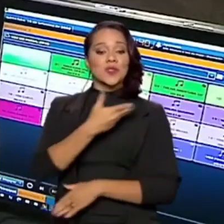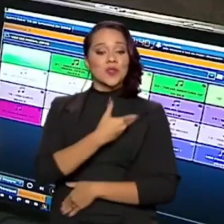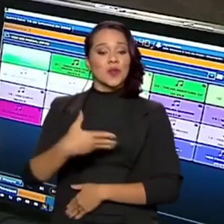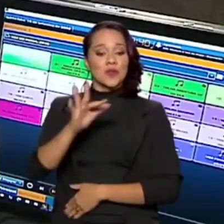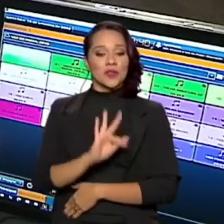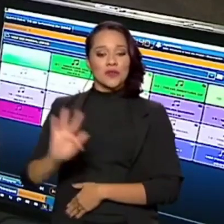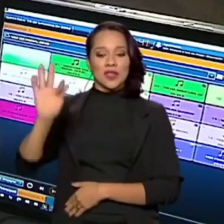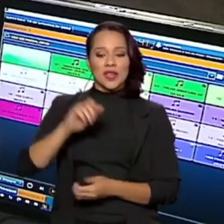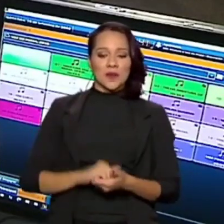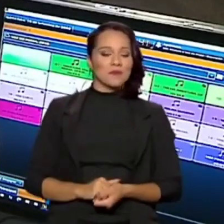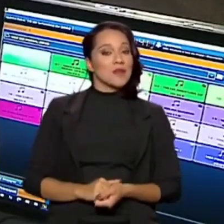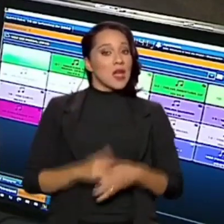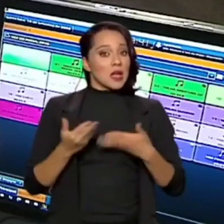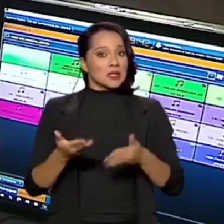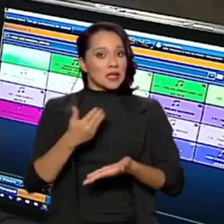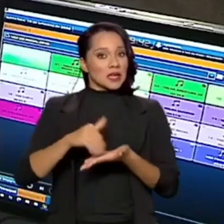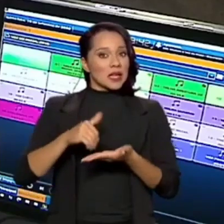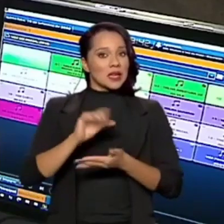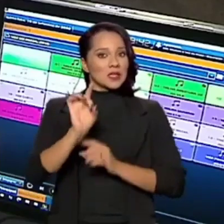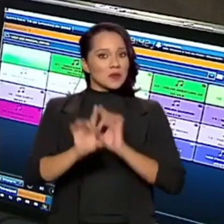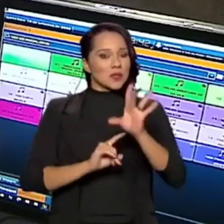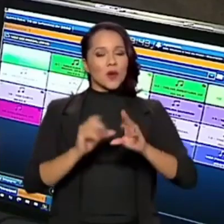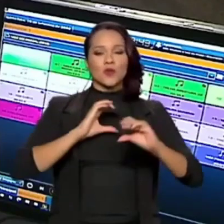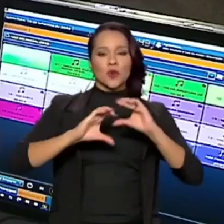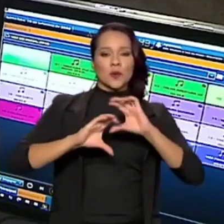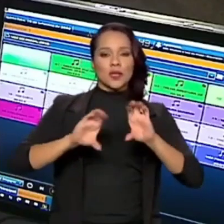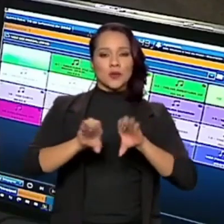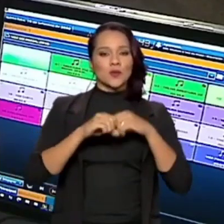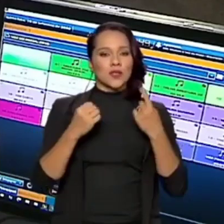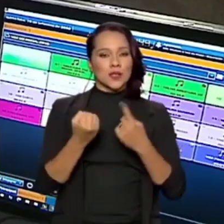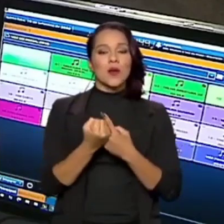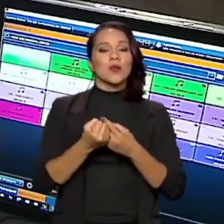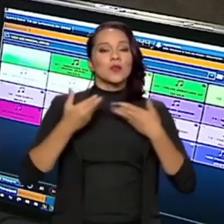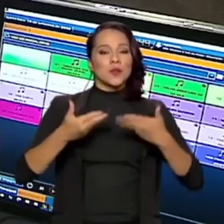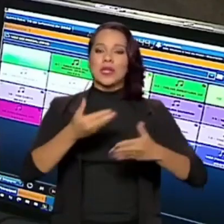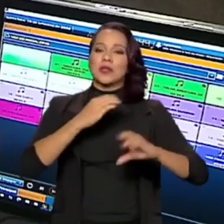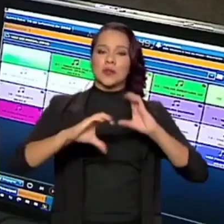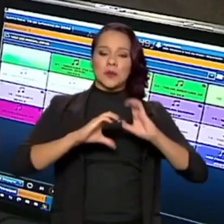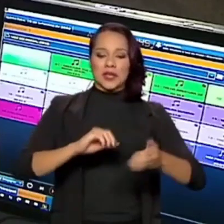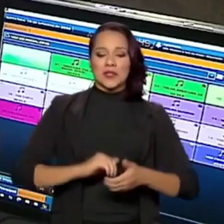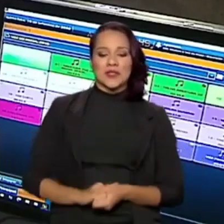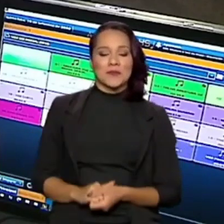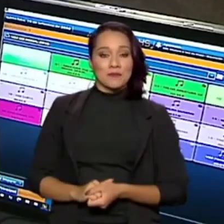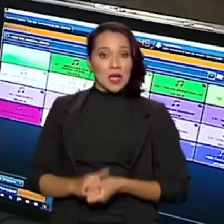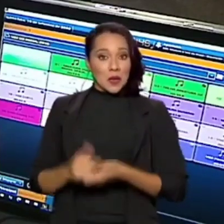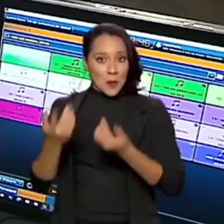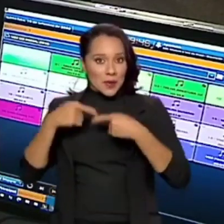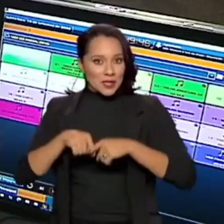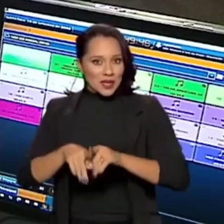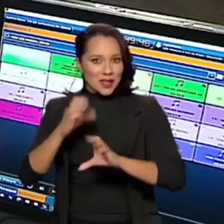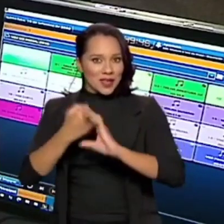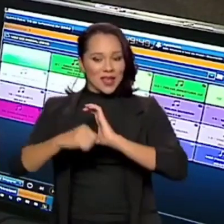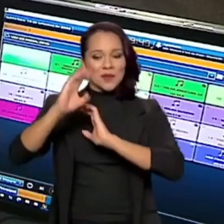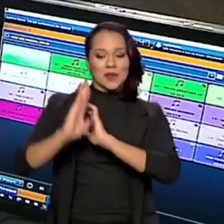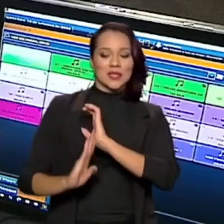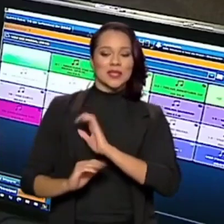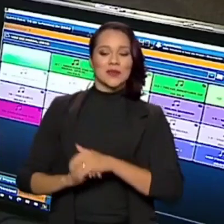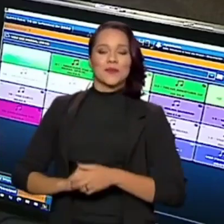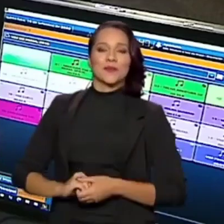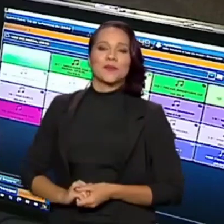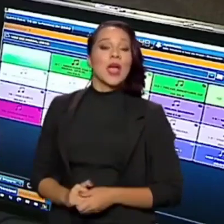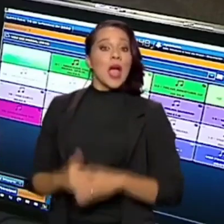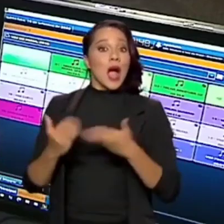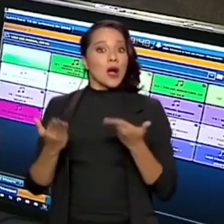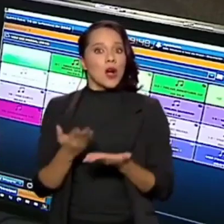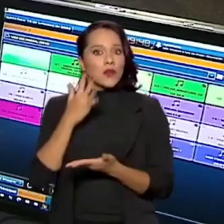Governo Federal. Uma realização da Secretaria Especial de Comunicação Social do Ministério das Comunicações. Com produção da empresa Brasil de Comunicação.